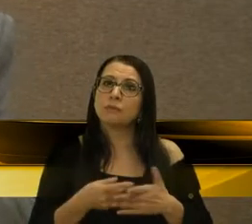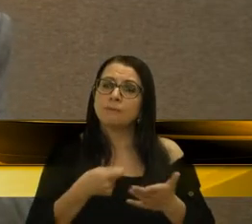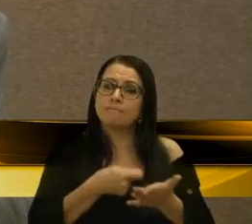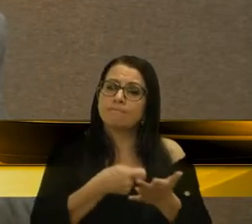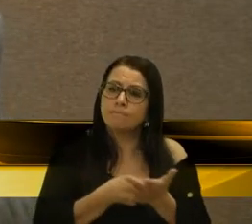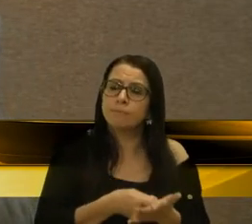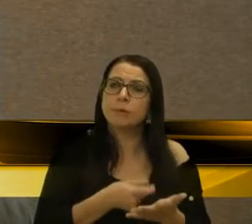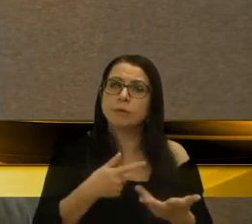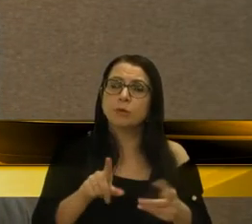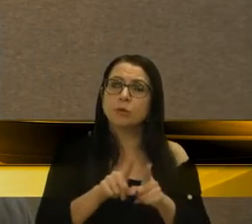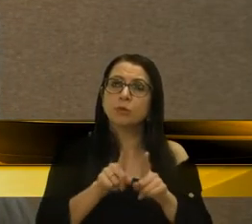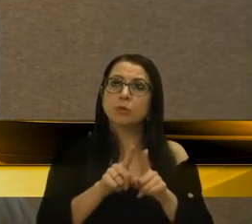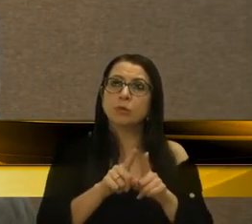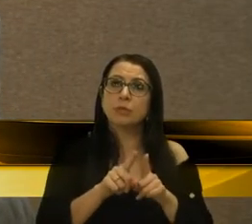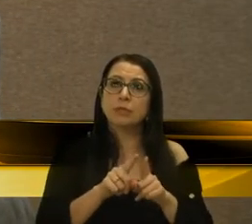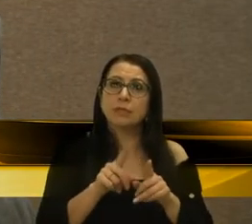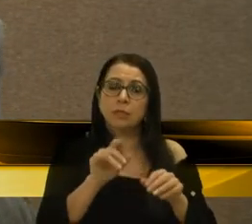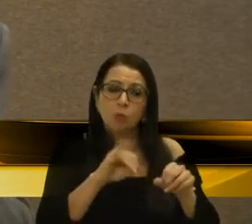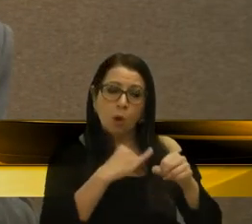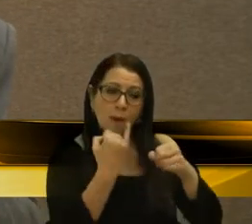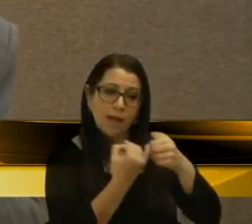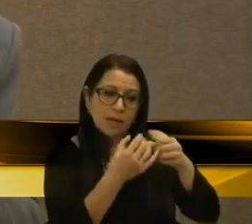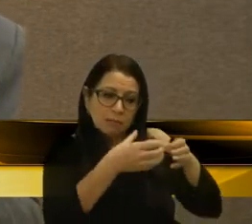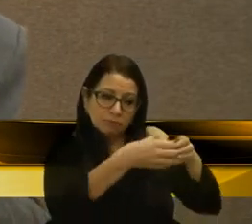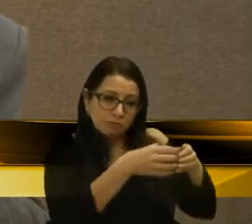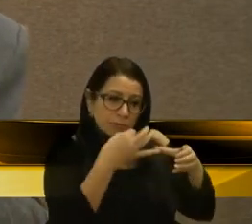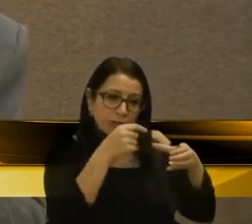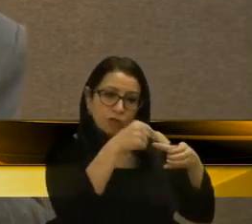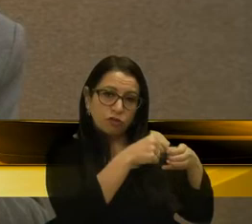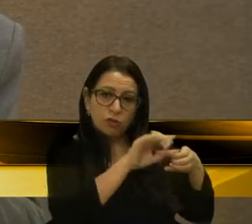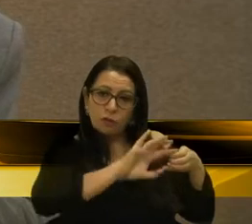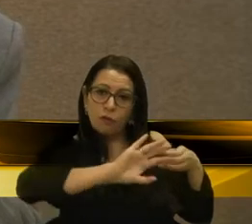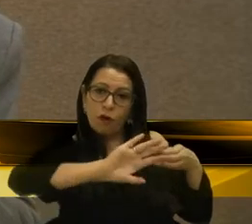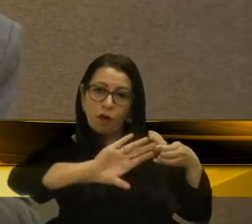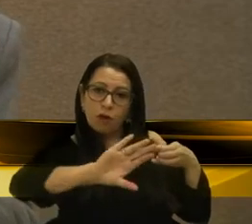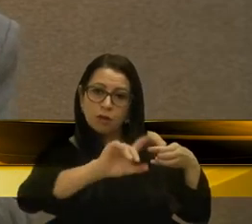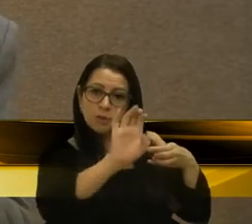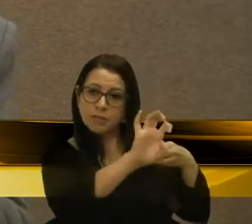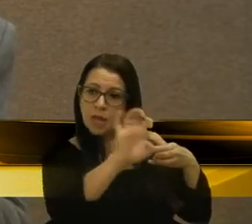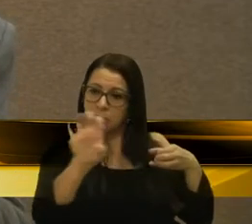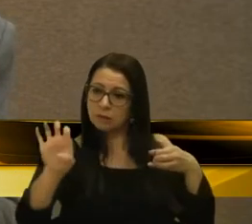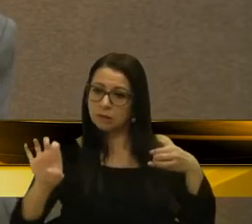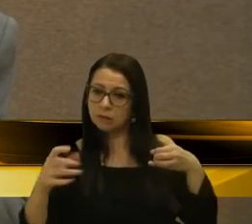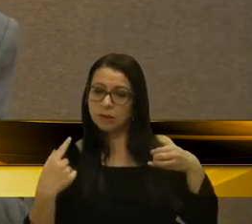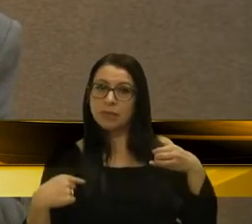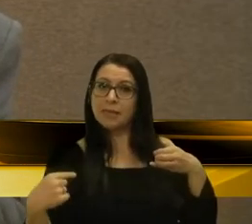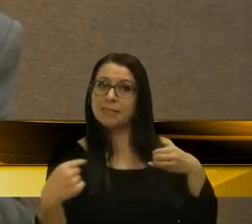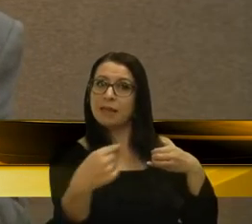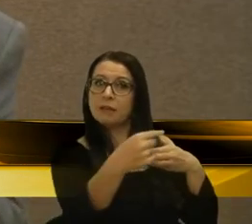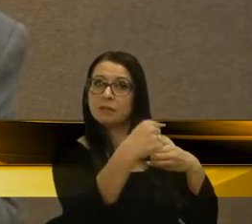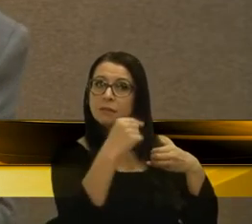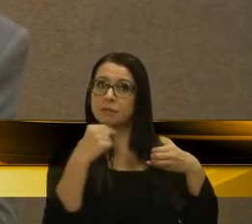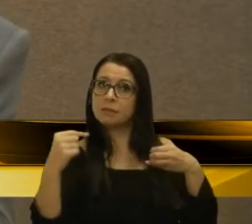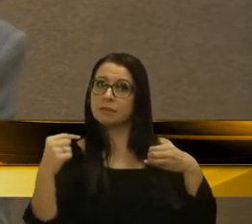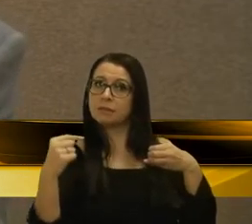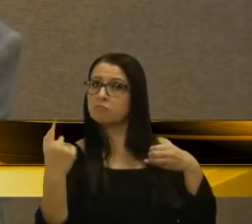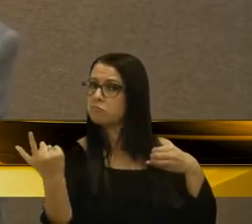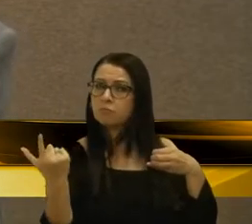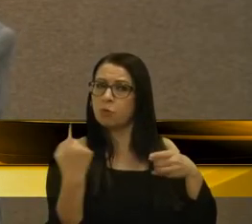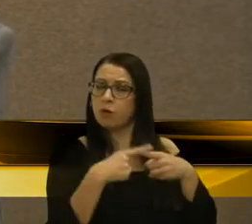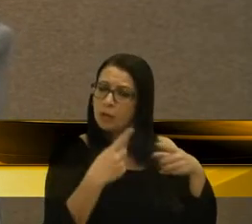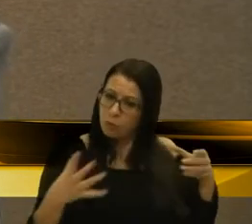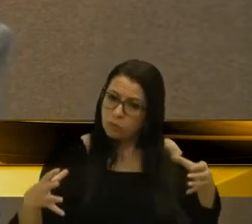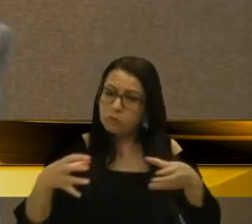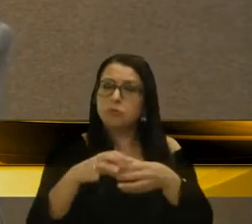no sentido de querer ser uma ilha em relação ao resto do estado e às cidades vizinhas? Porque o crime anda sobre